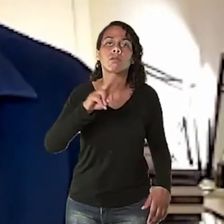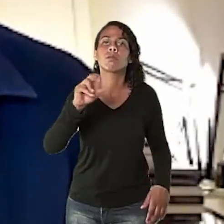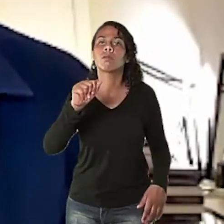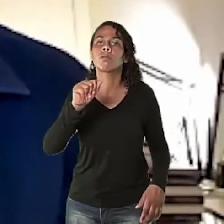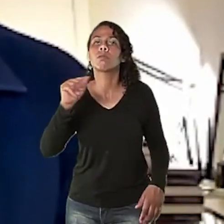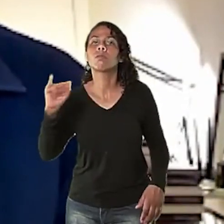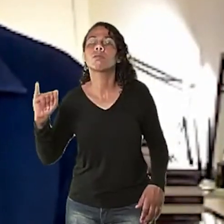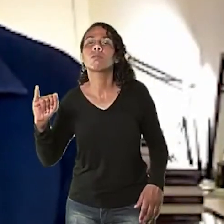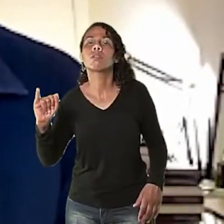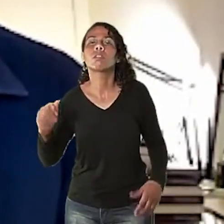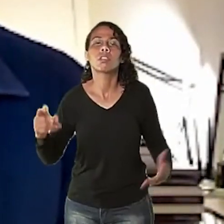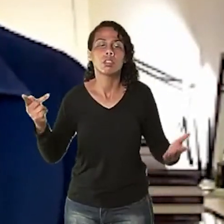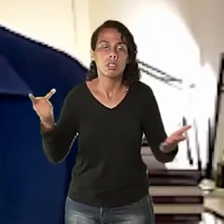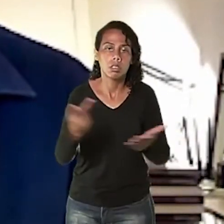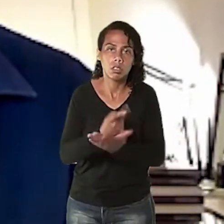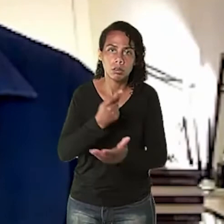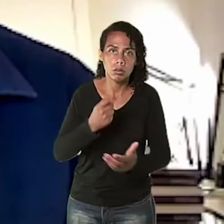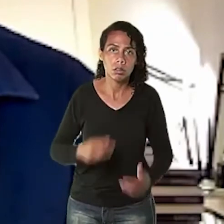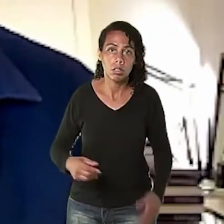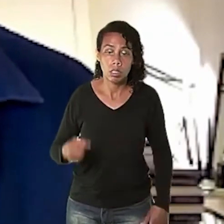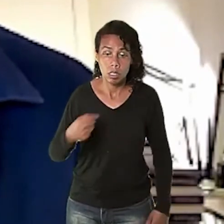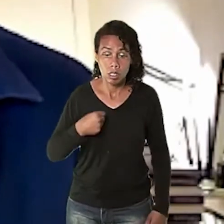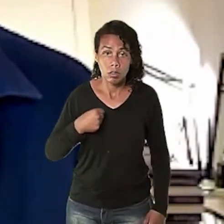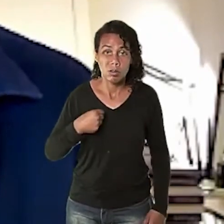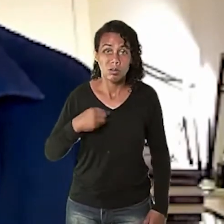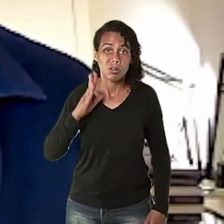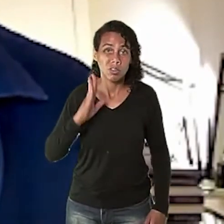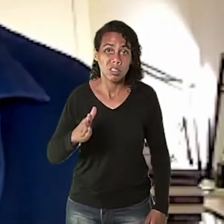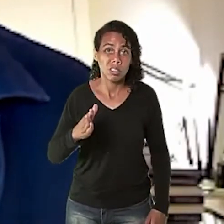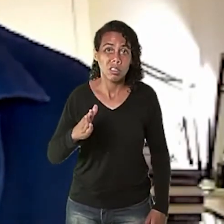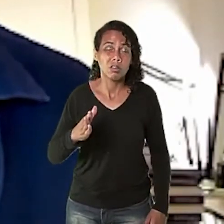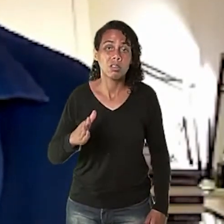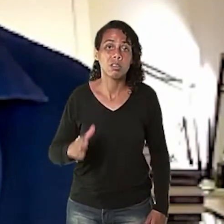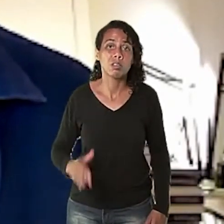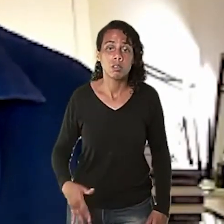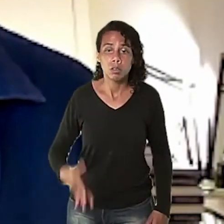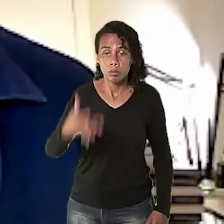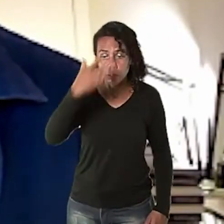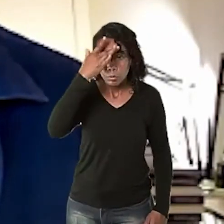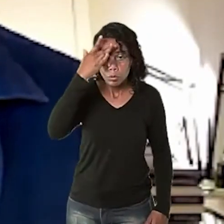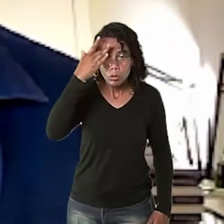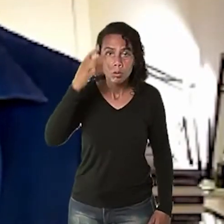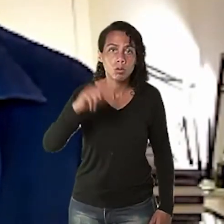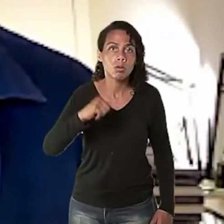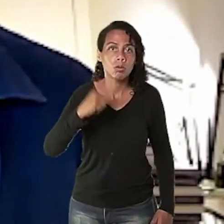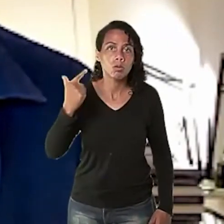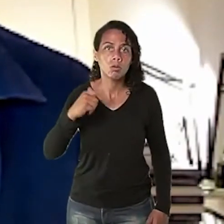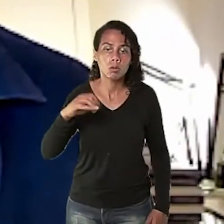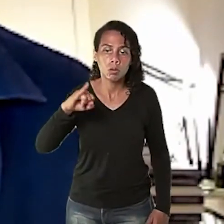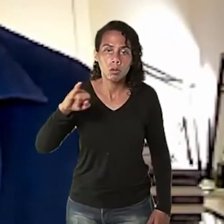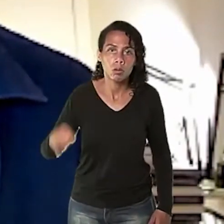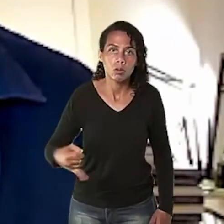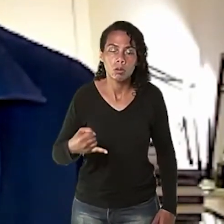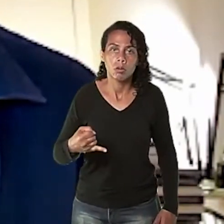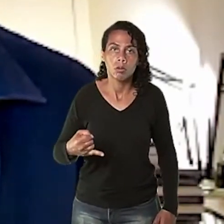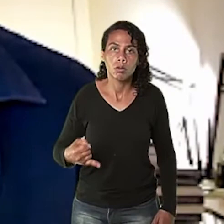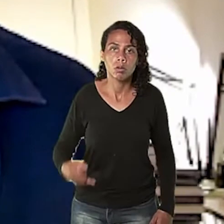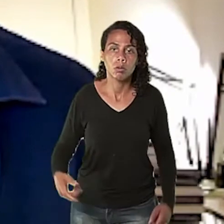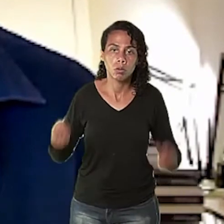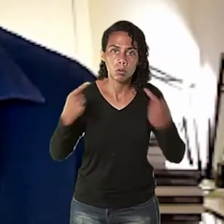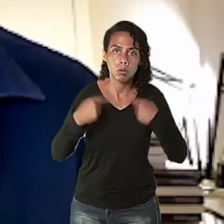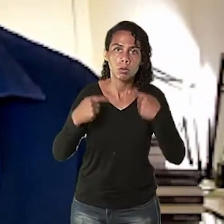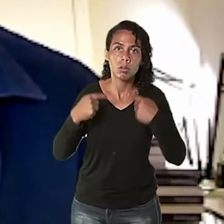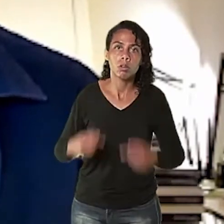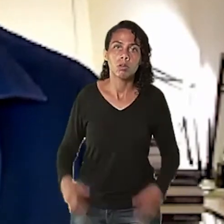literalmente centenas de ameaças de morte, horríveis, e depois ter sido perseguido judicialmente não só pela